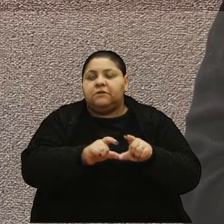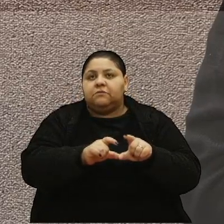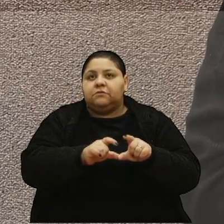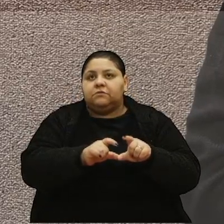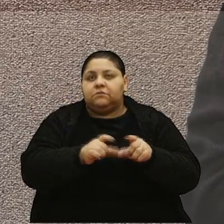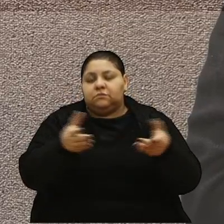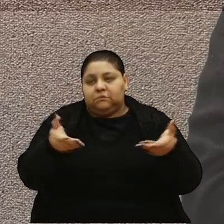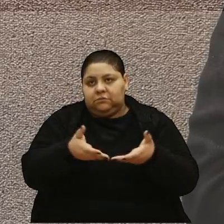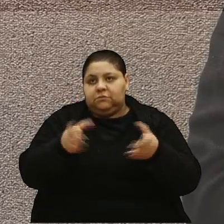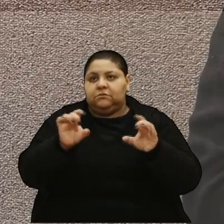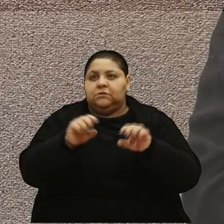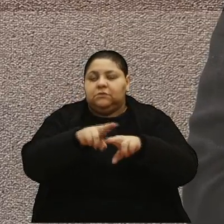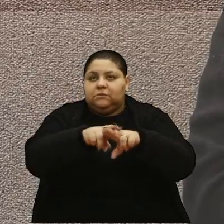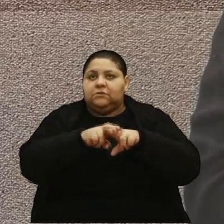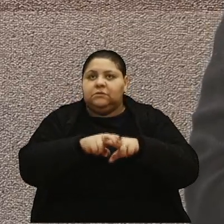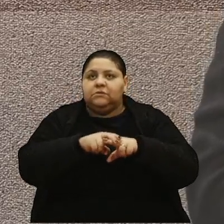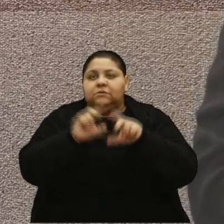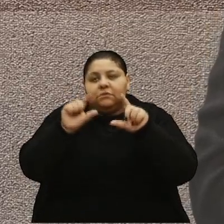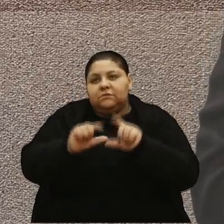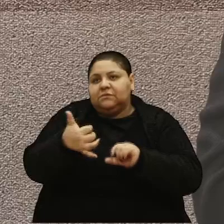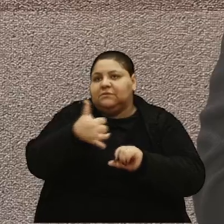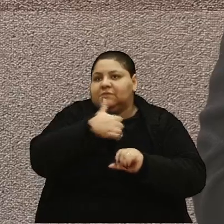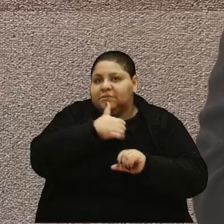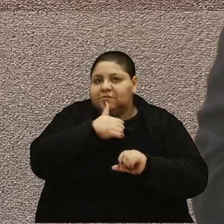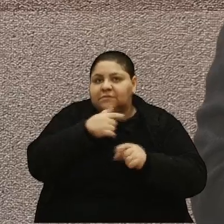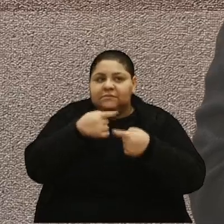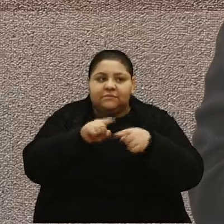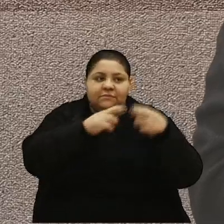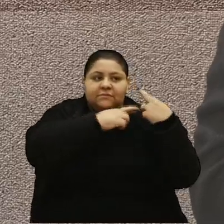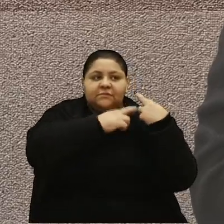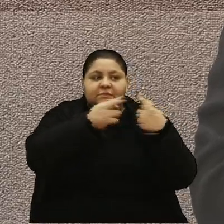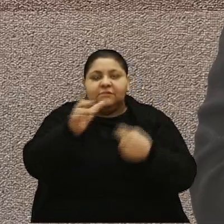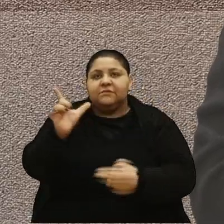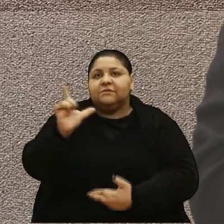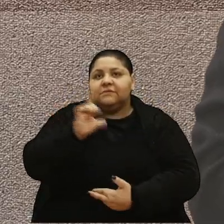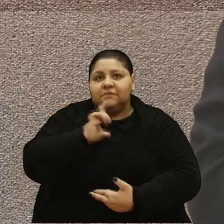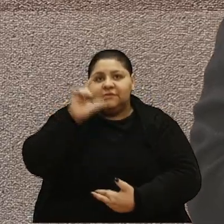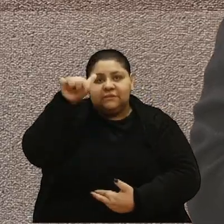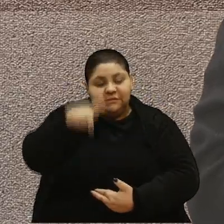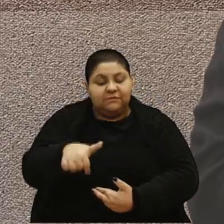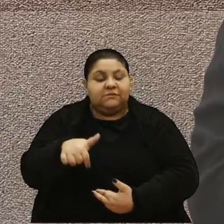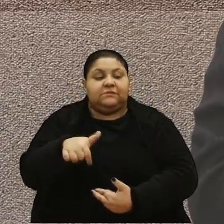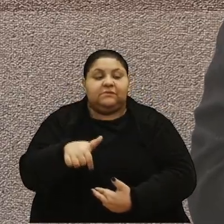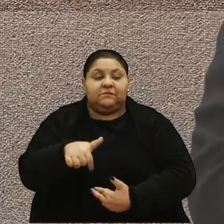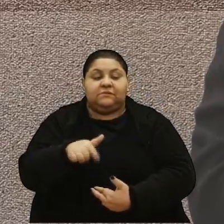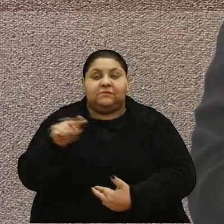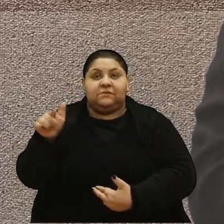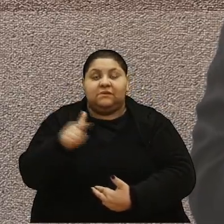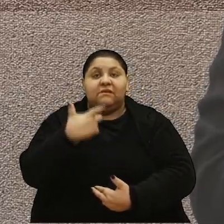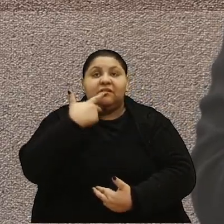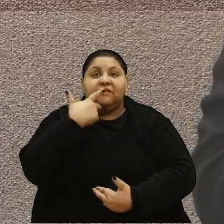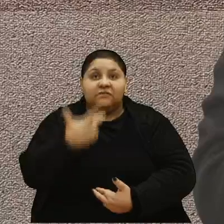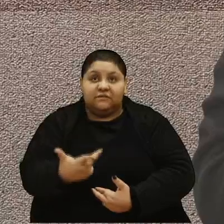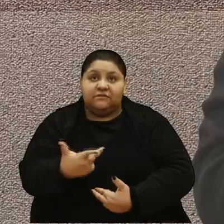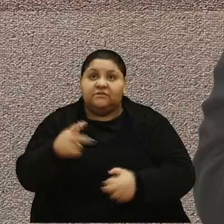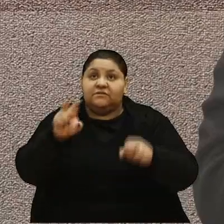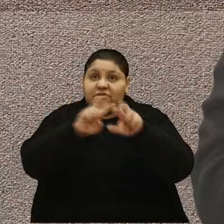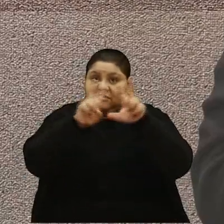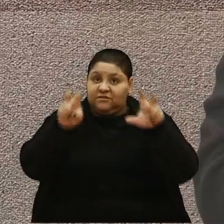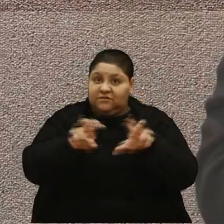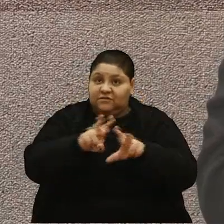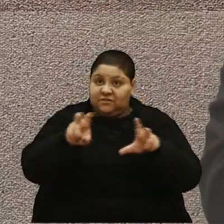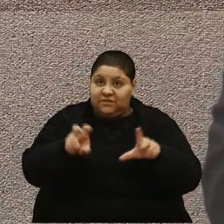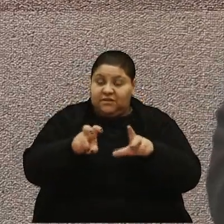Por isso que às vezes a gente fica um pouquinho triste, mas a responsabilidade que nós temos aqui, ela reforça mais quando esses assuntos vêm à